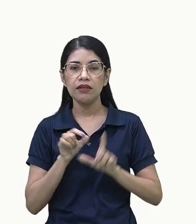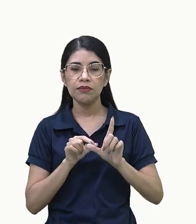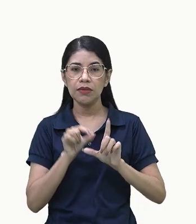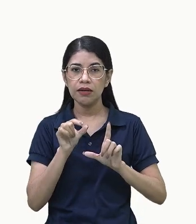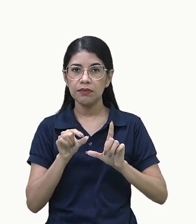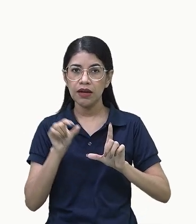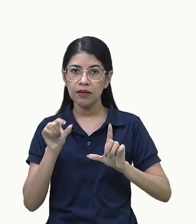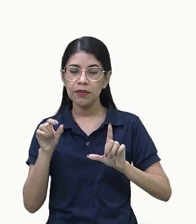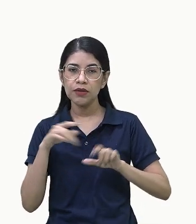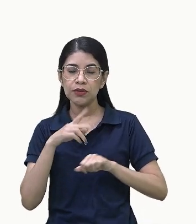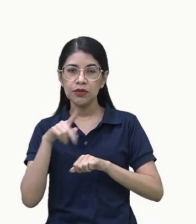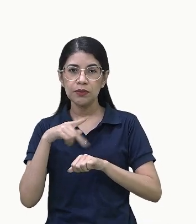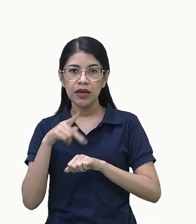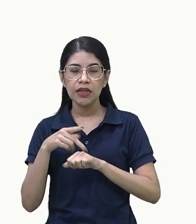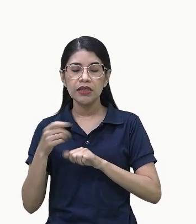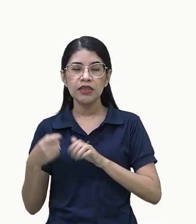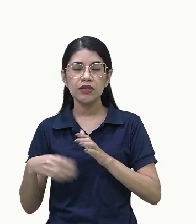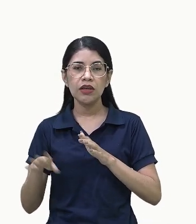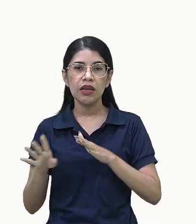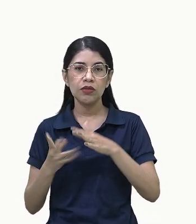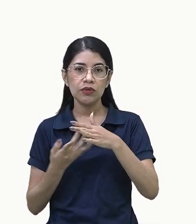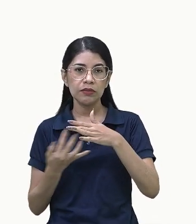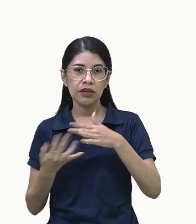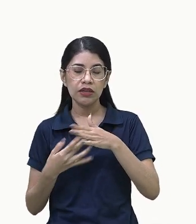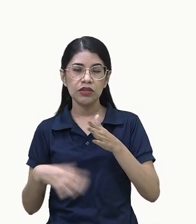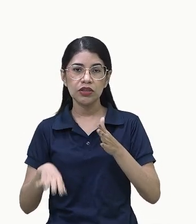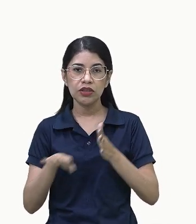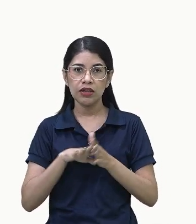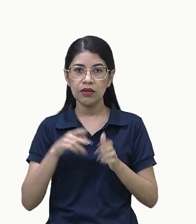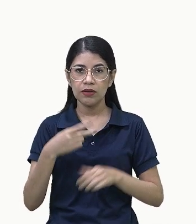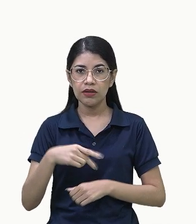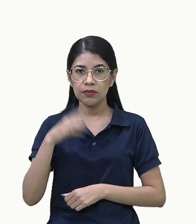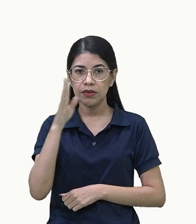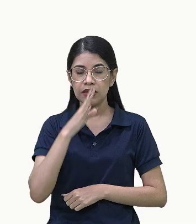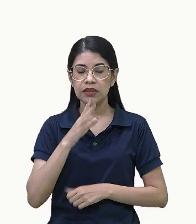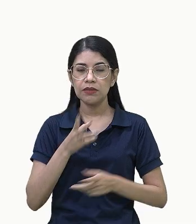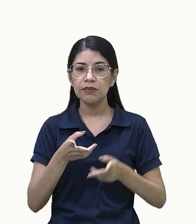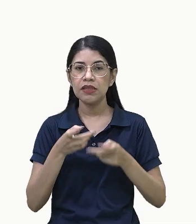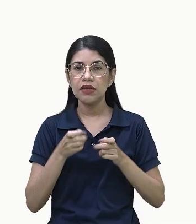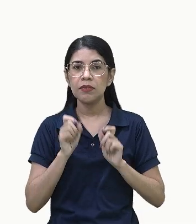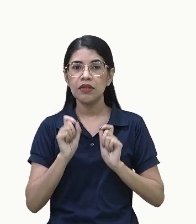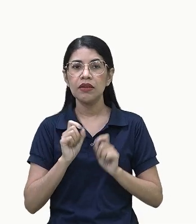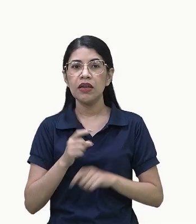imigrantes que estão chegando de cada país. Então, repare bem aqui em cima, ó,